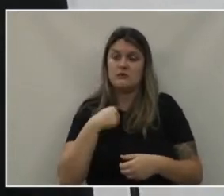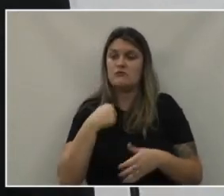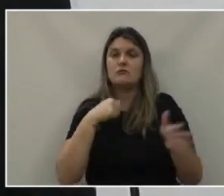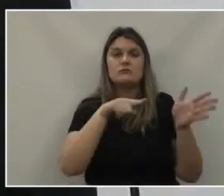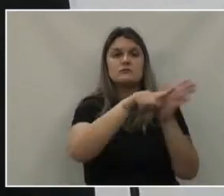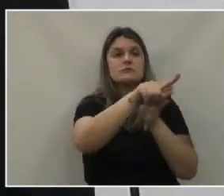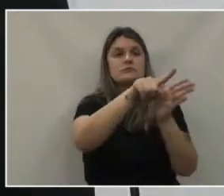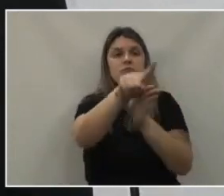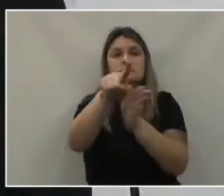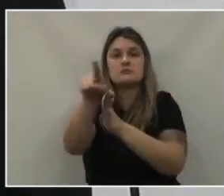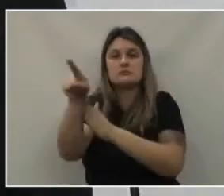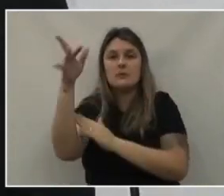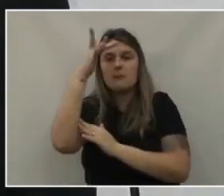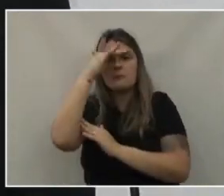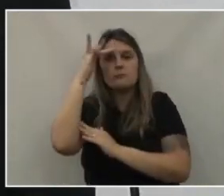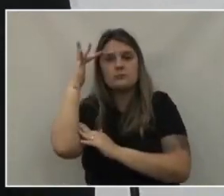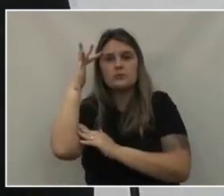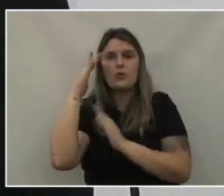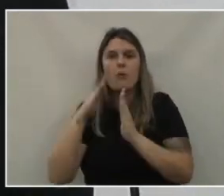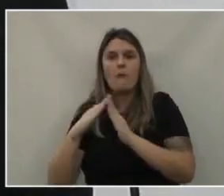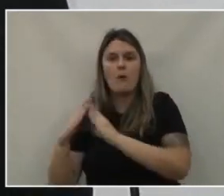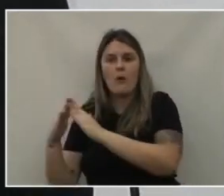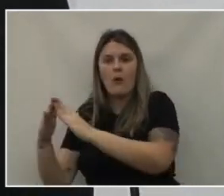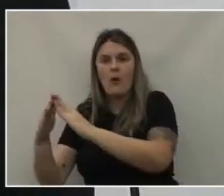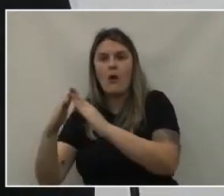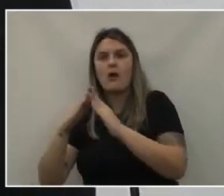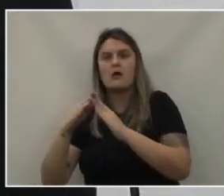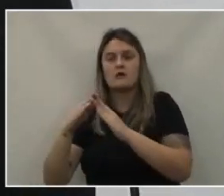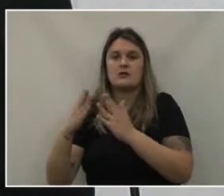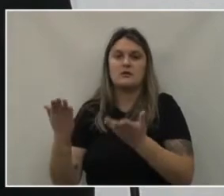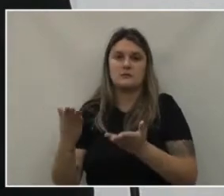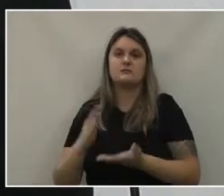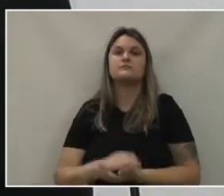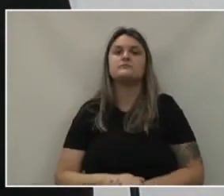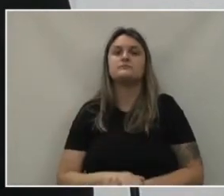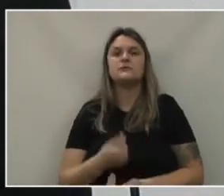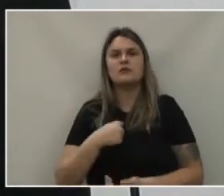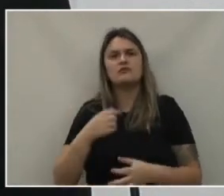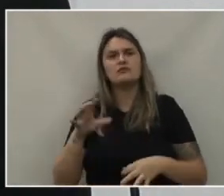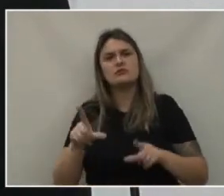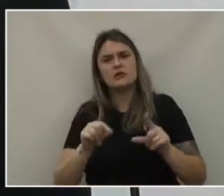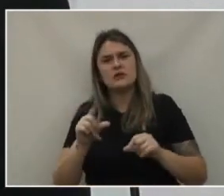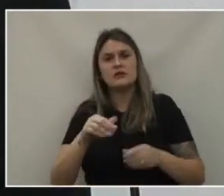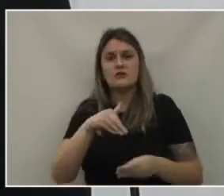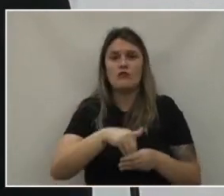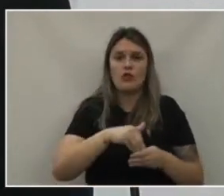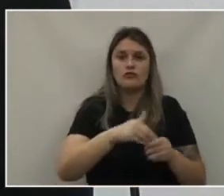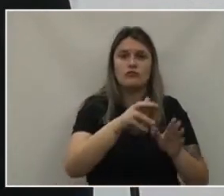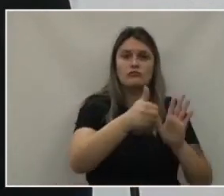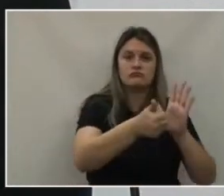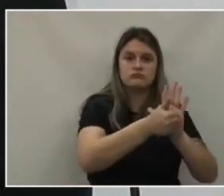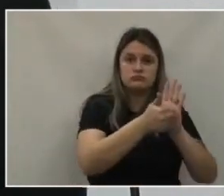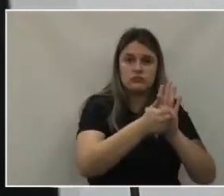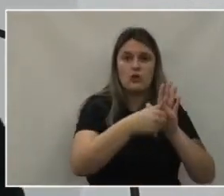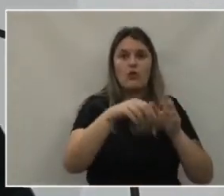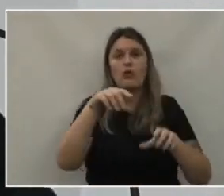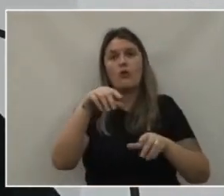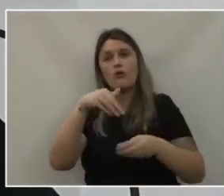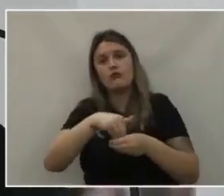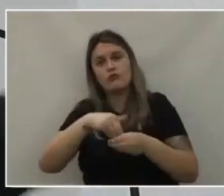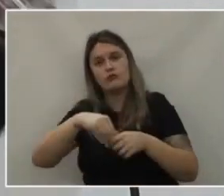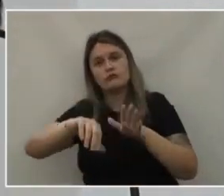consultando aquelas pessoas que apostaram em nós, e aí eu vou decidir se meu voto vai ser favorável ou